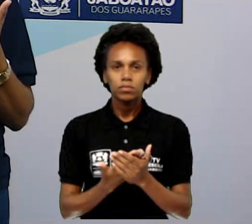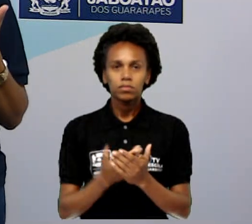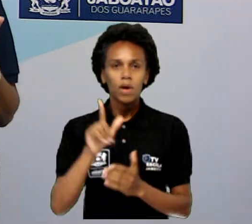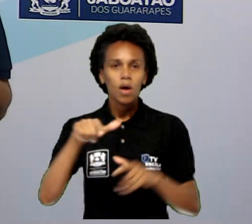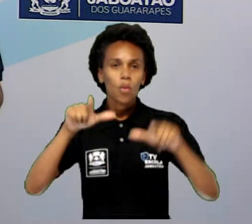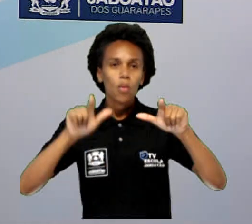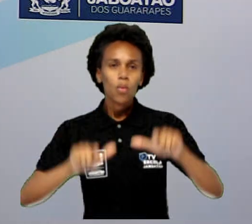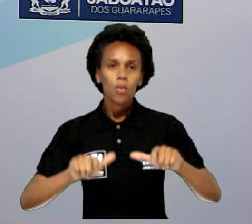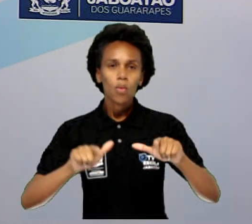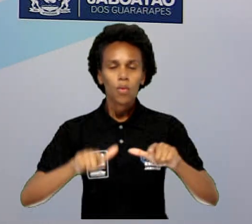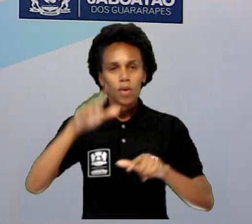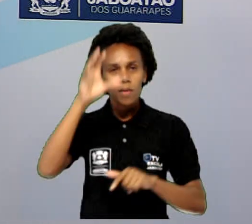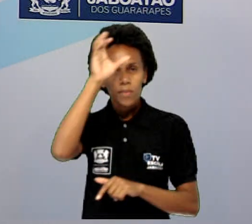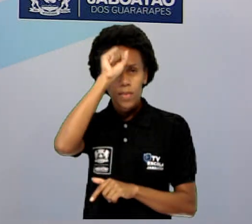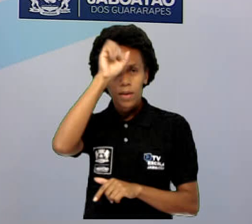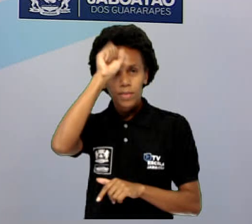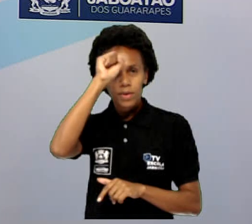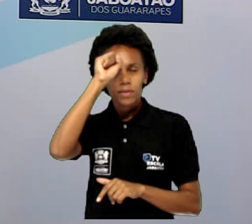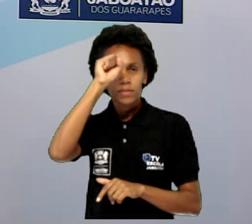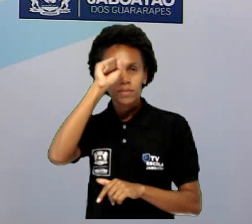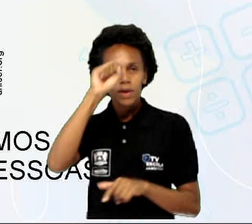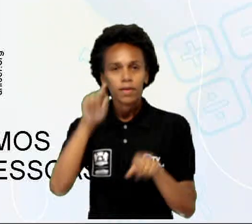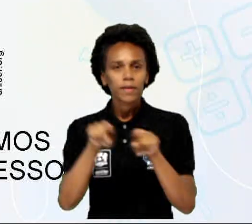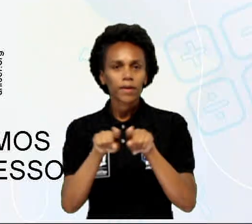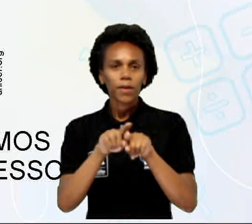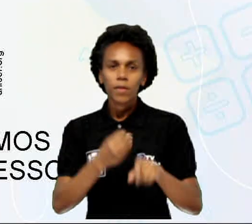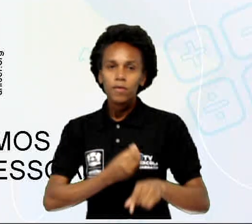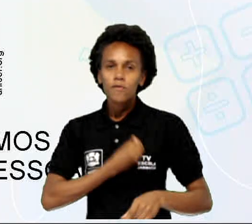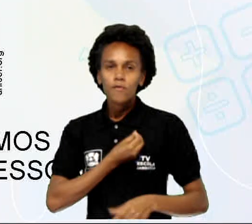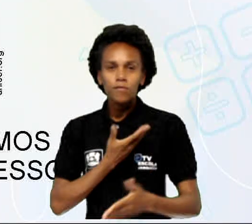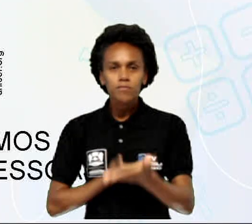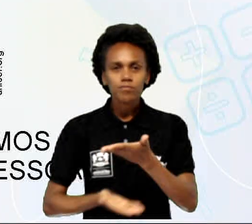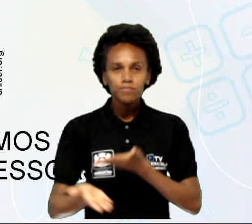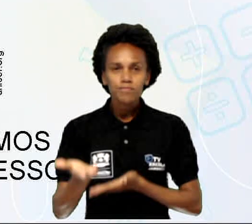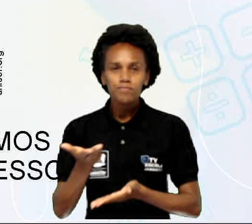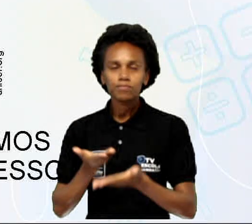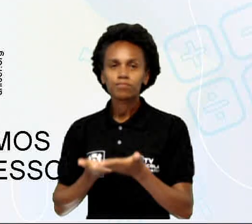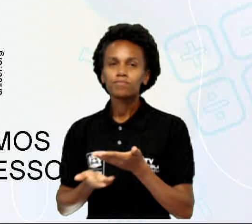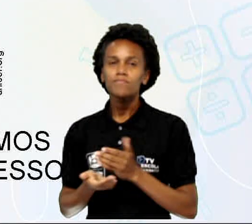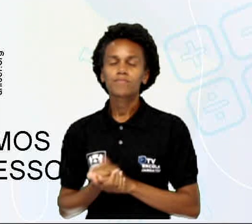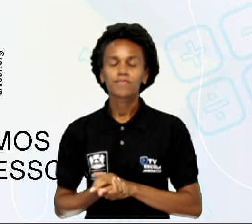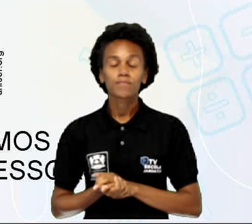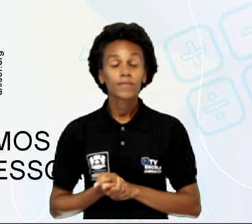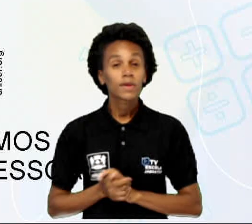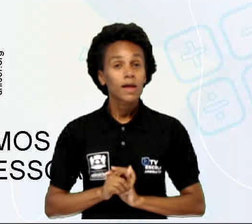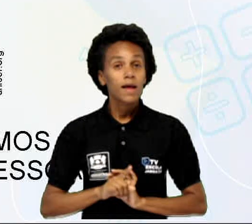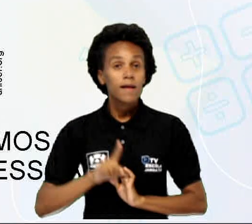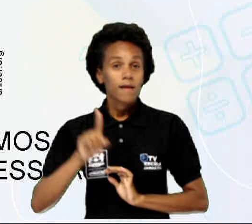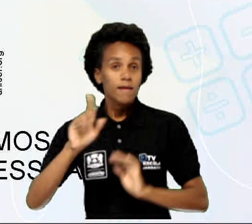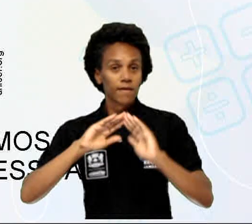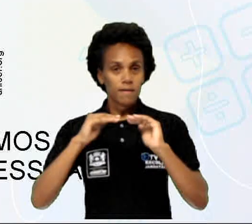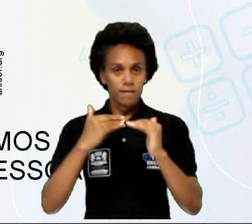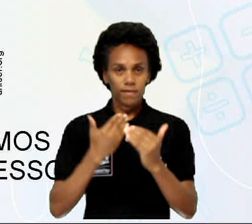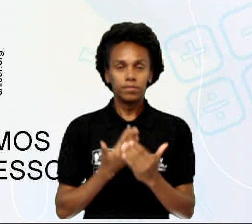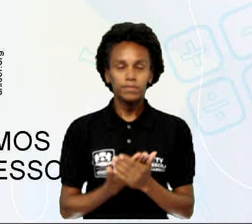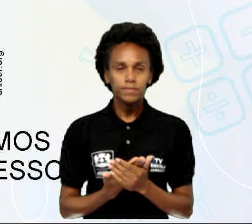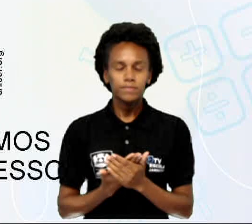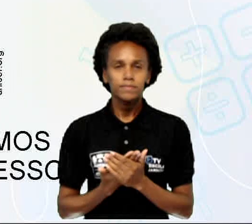aprender e conviver, tá certo? É lá que temos as maiores oportunidades de